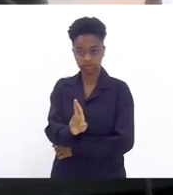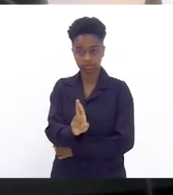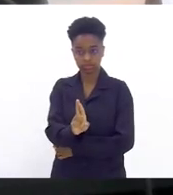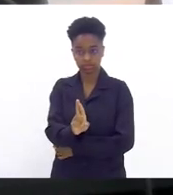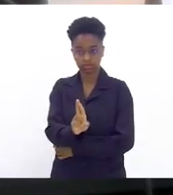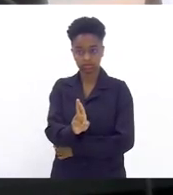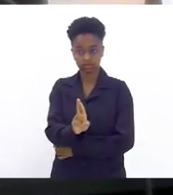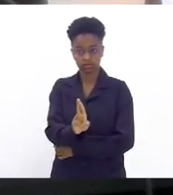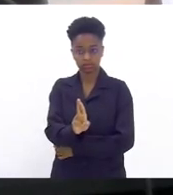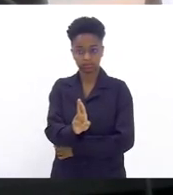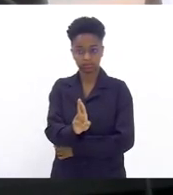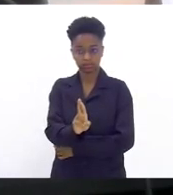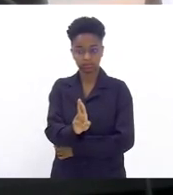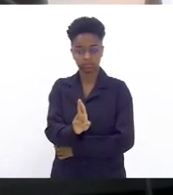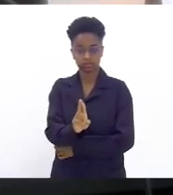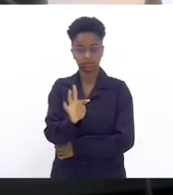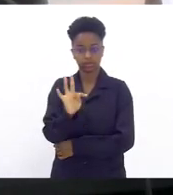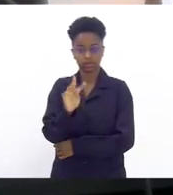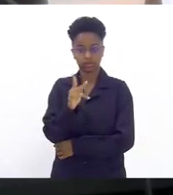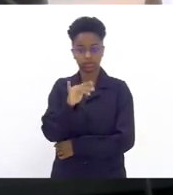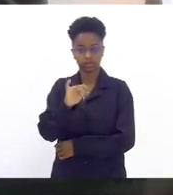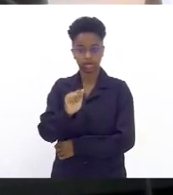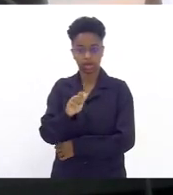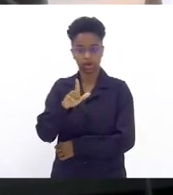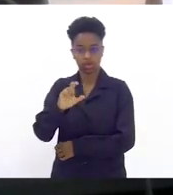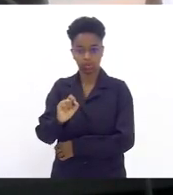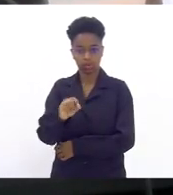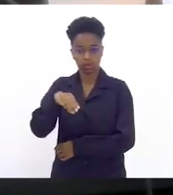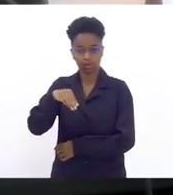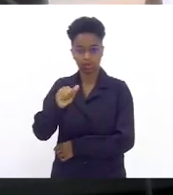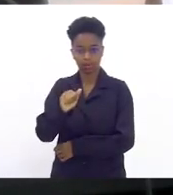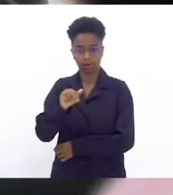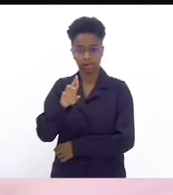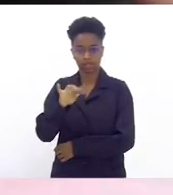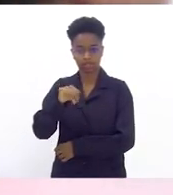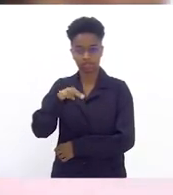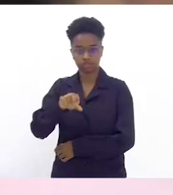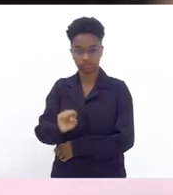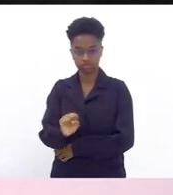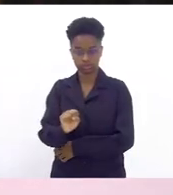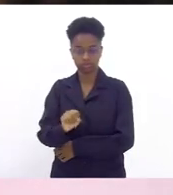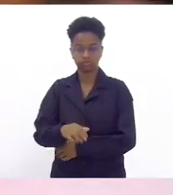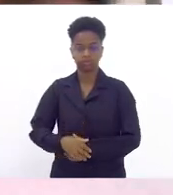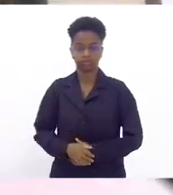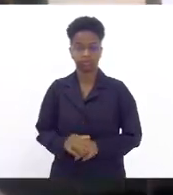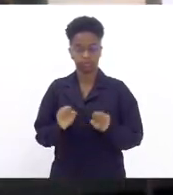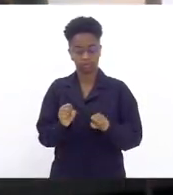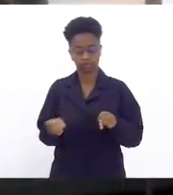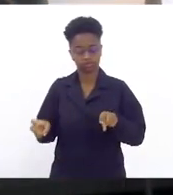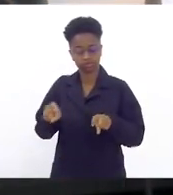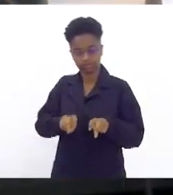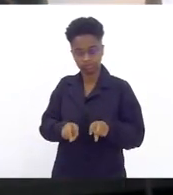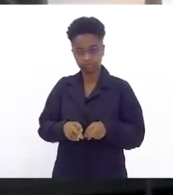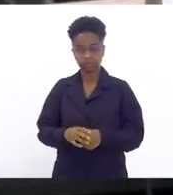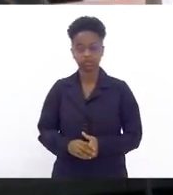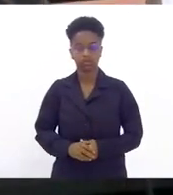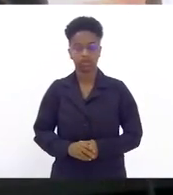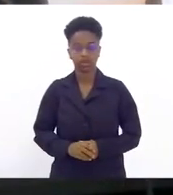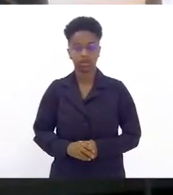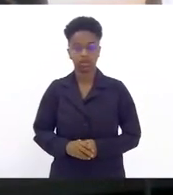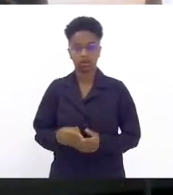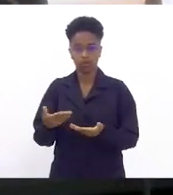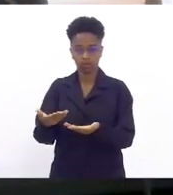o senhor Tiago Santos Matias por favor para compor aqui o dispositivo convidar